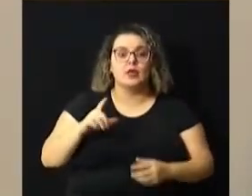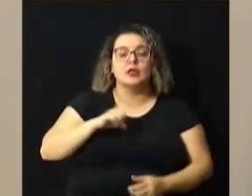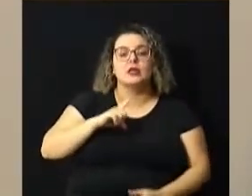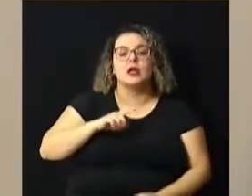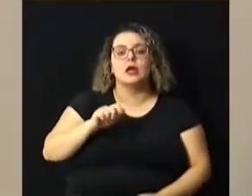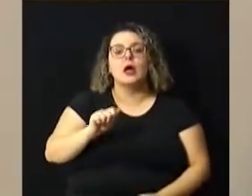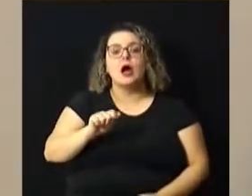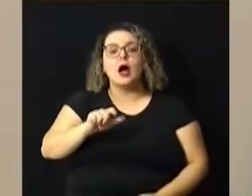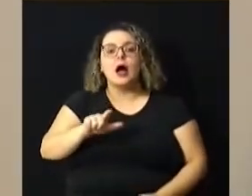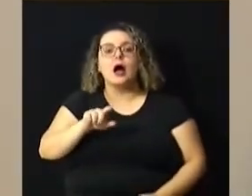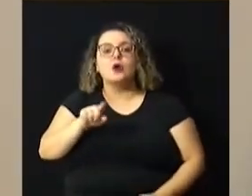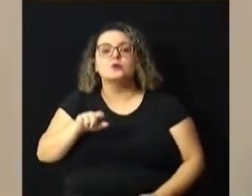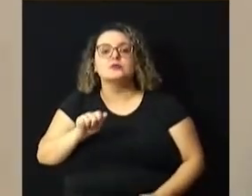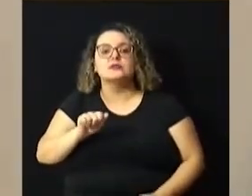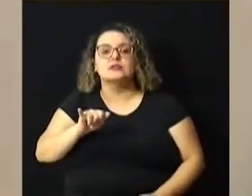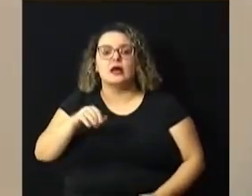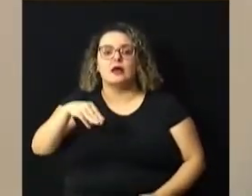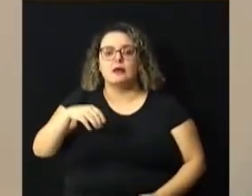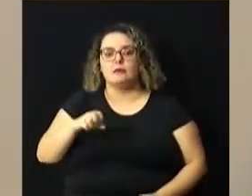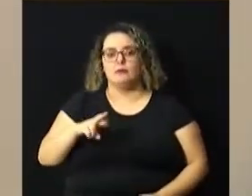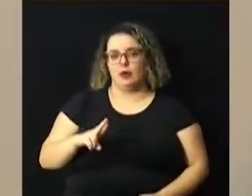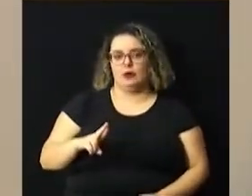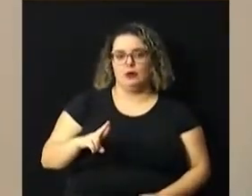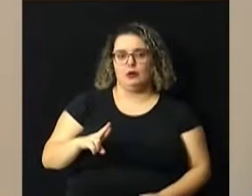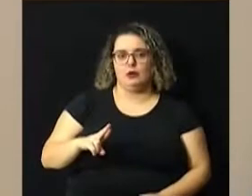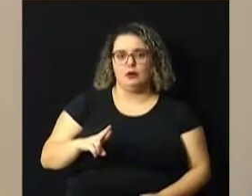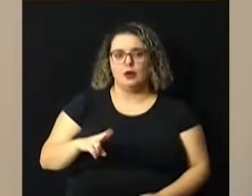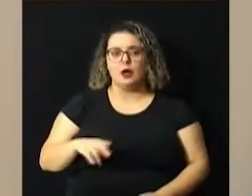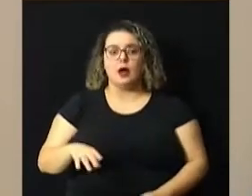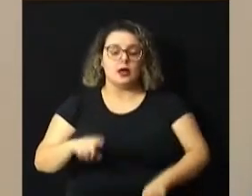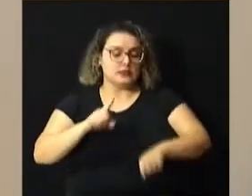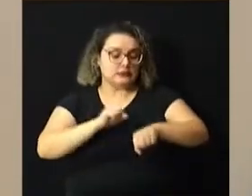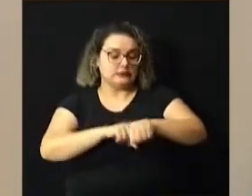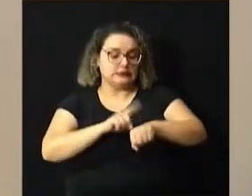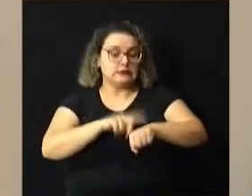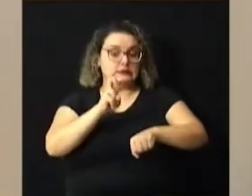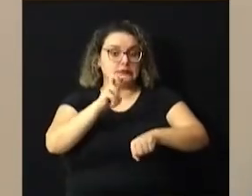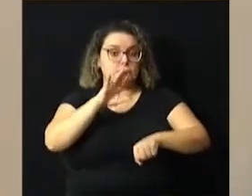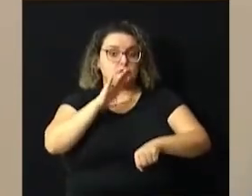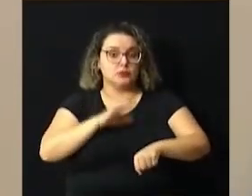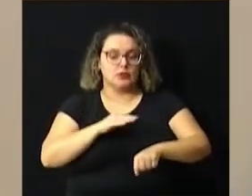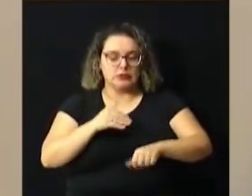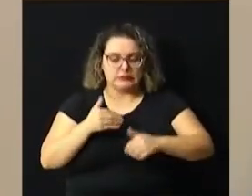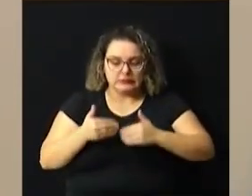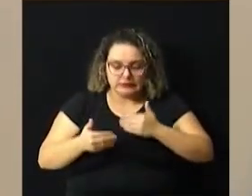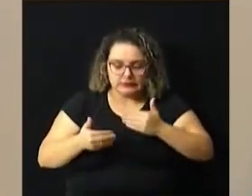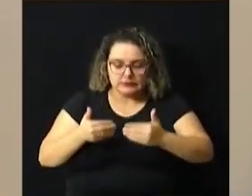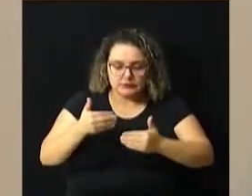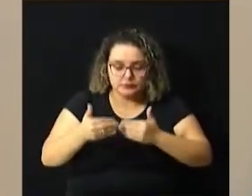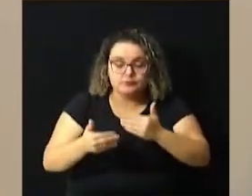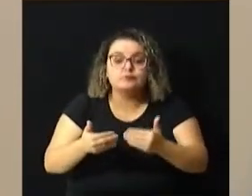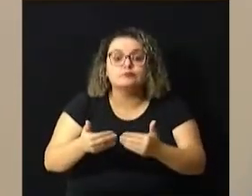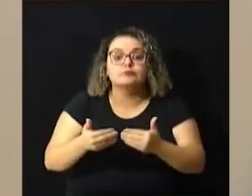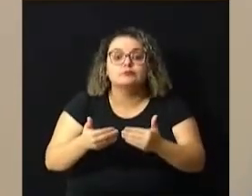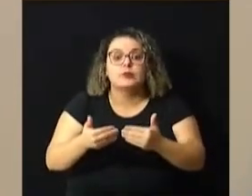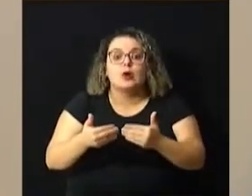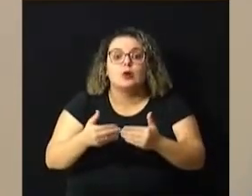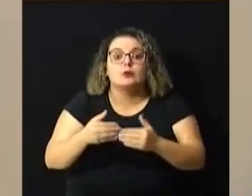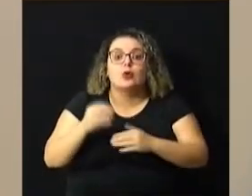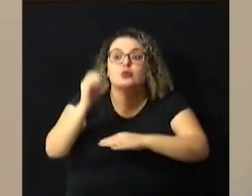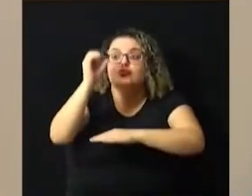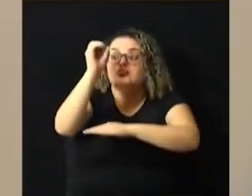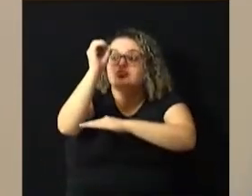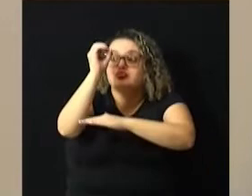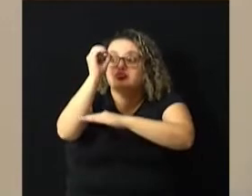Alzheimer, por exemplo. Eu sei que chega lá pelas 5 horas da tarde, eles entram num processo que a gente fala que é a síndrome do pôr do